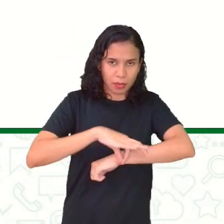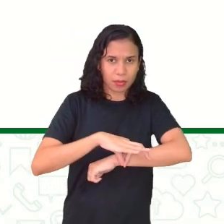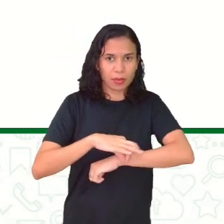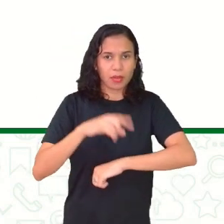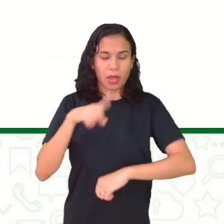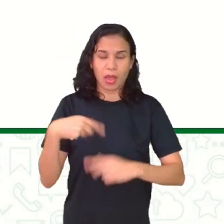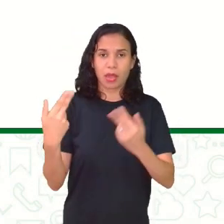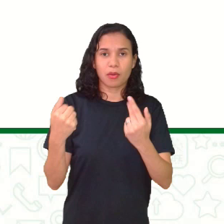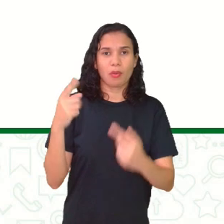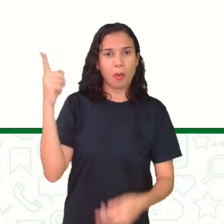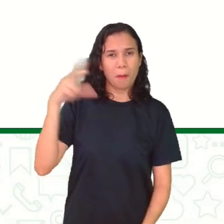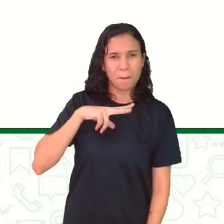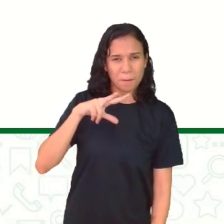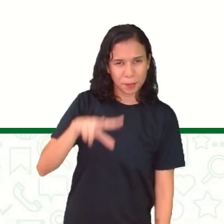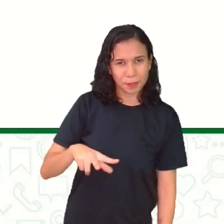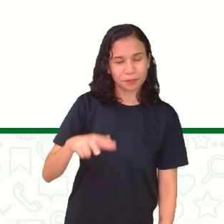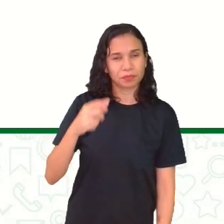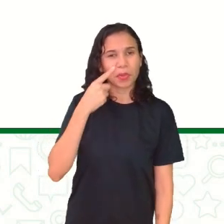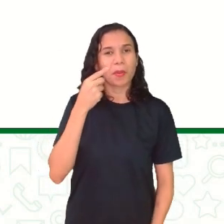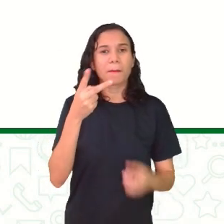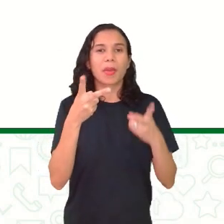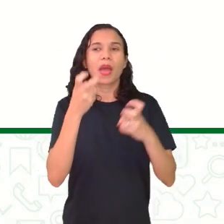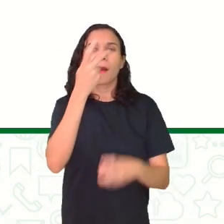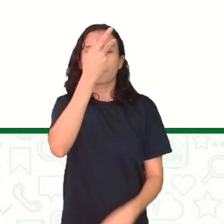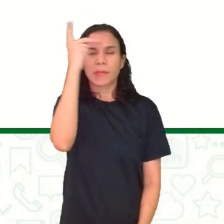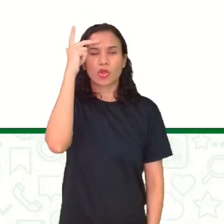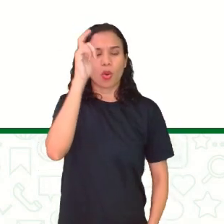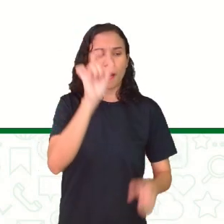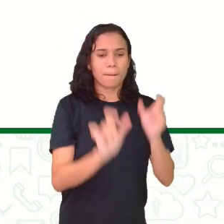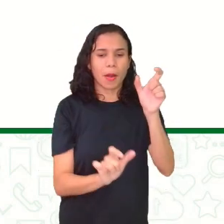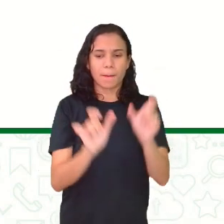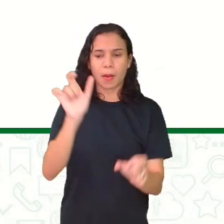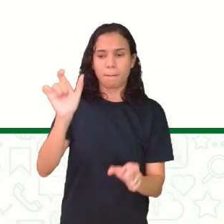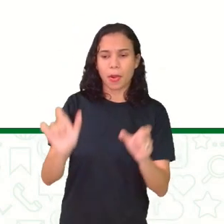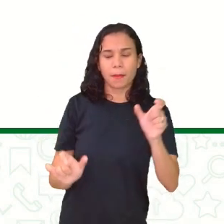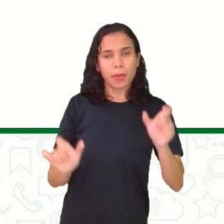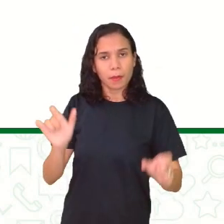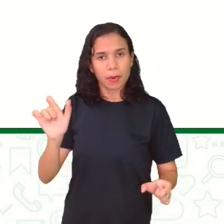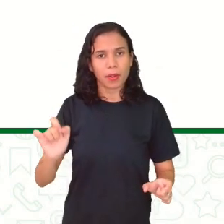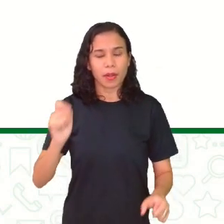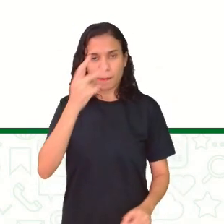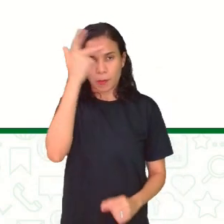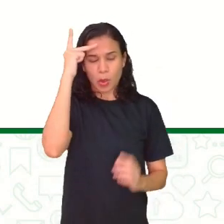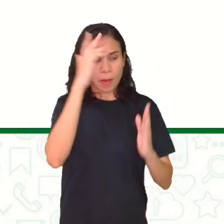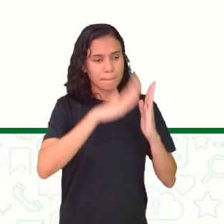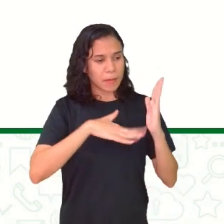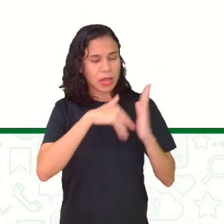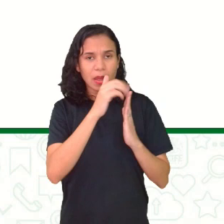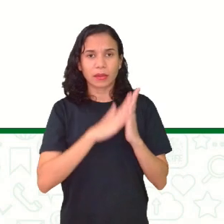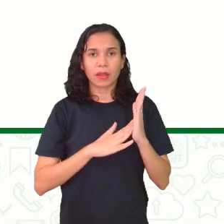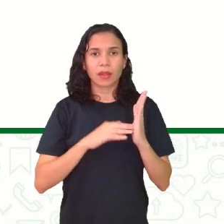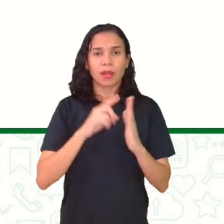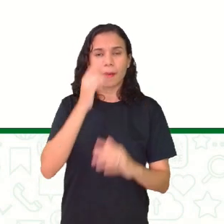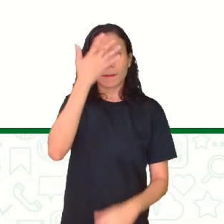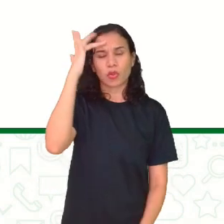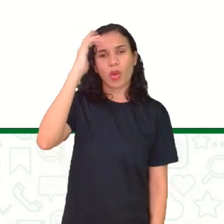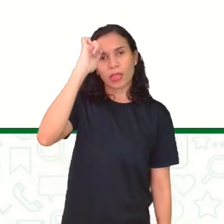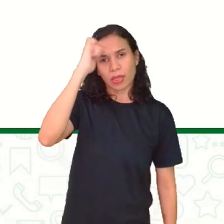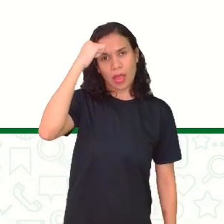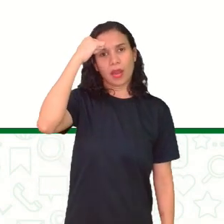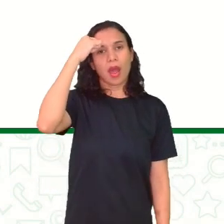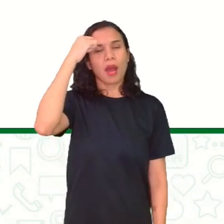são em Portugal. Mas vejam as pessoas. A maioria das pessoas que estão pintadas nesse quadro são pessoas